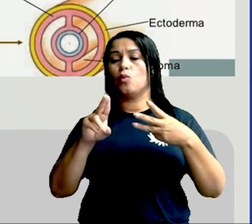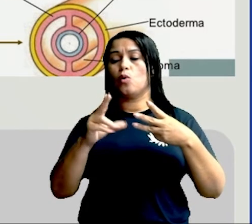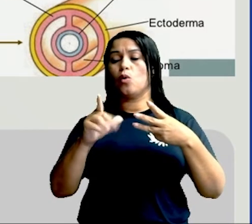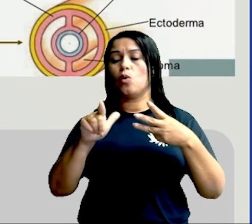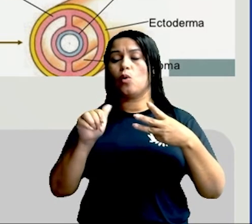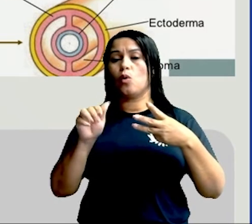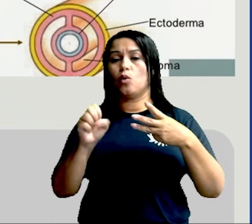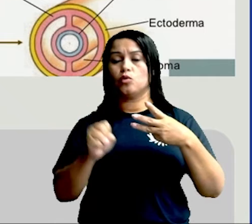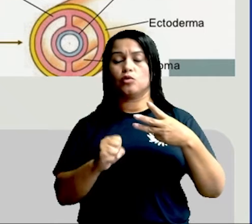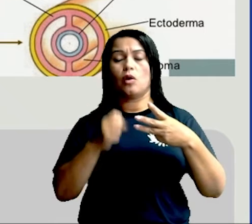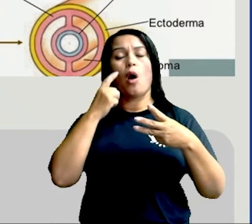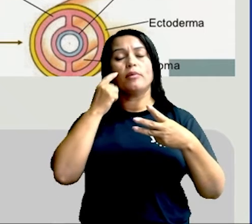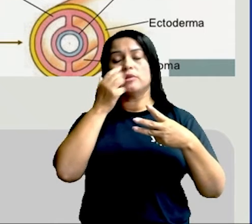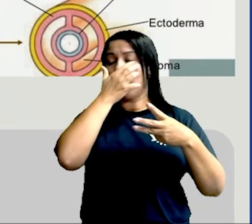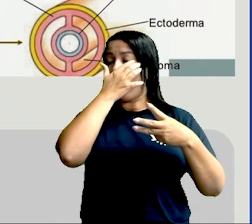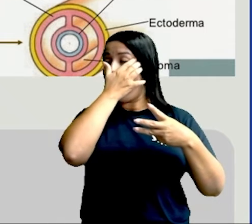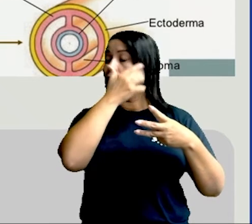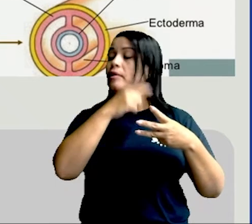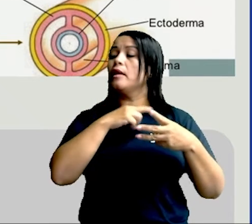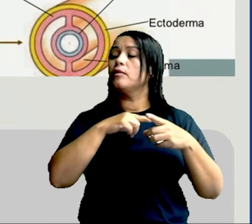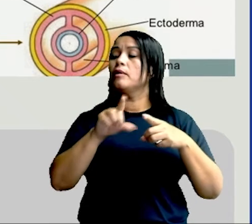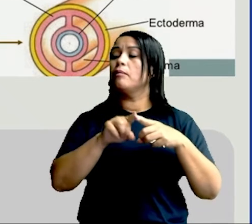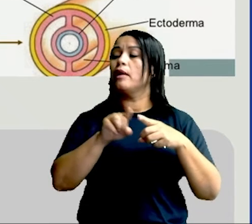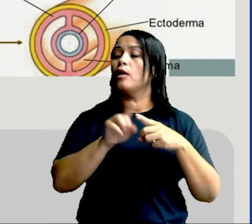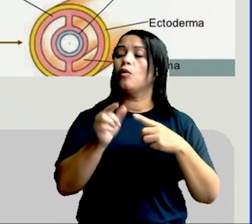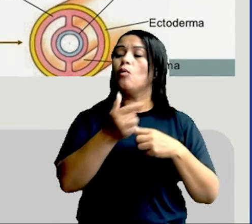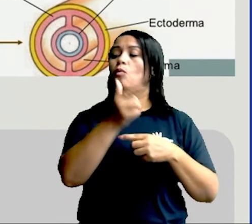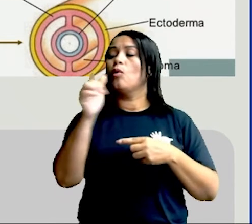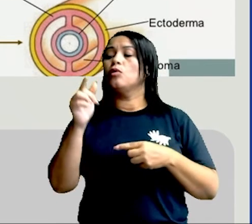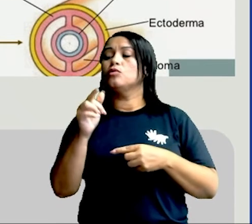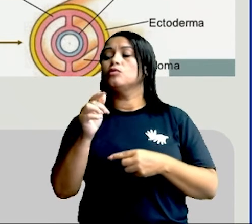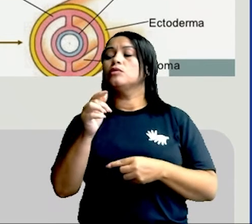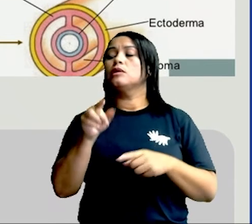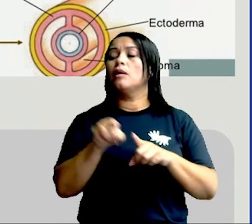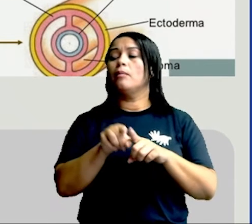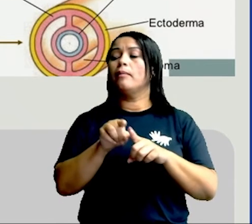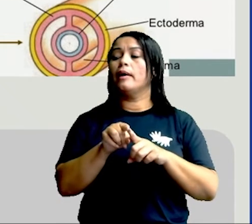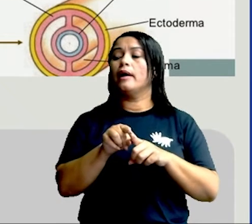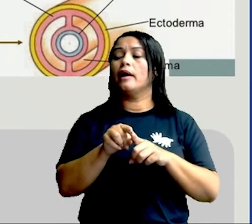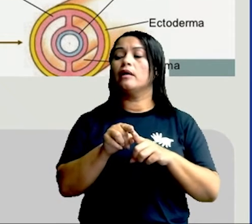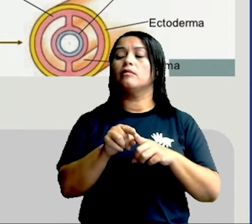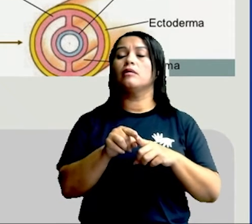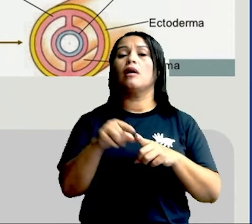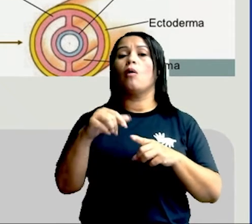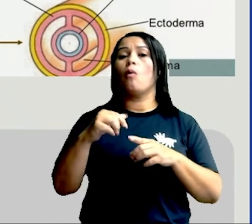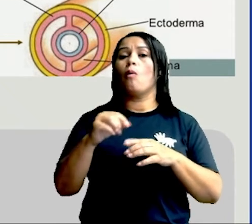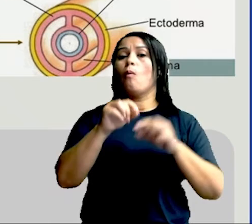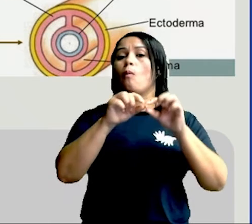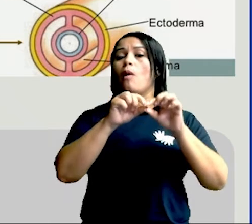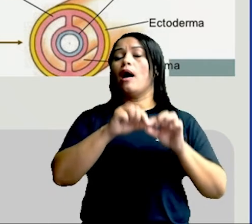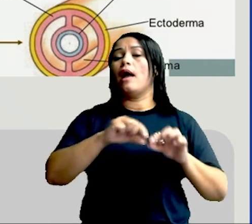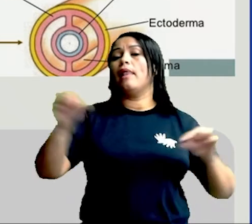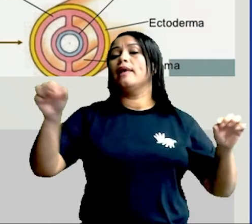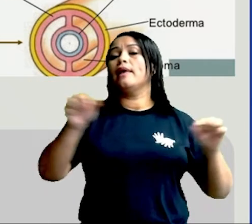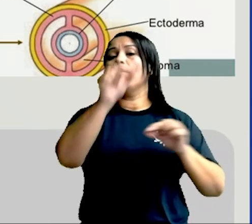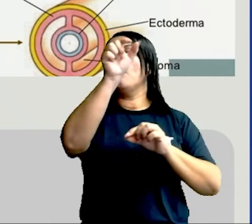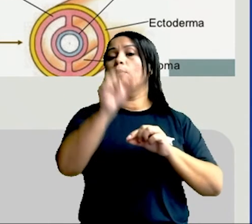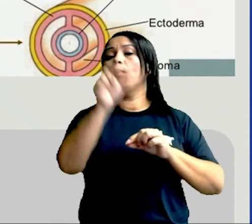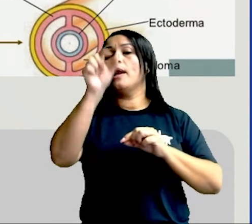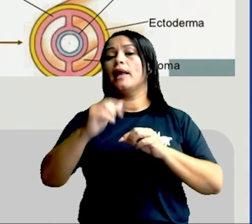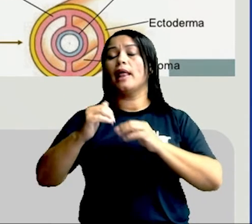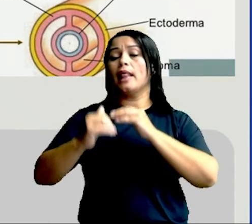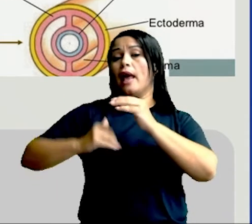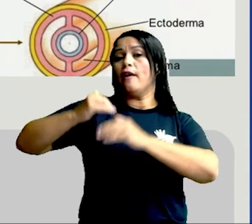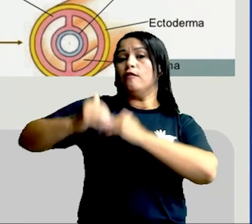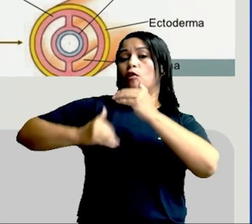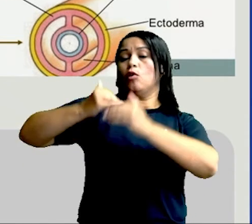evolução, os triblásticos, os equinodermes e os cordados se desenvolveram a partir de outras divisões